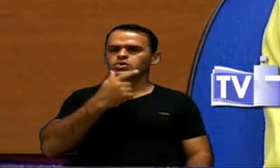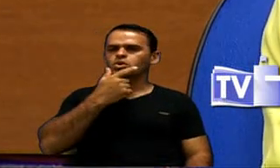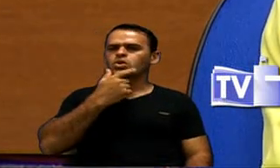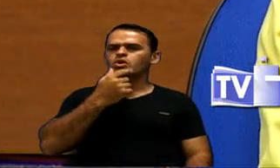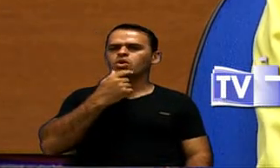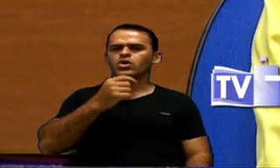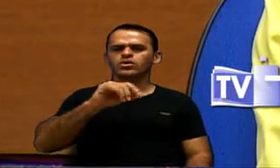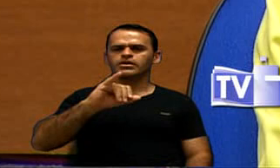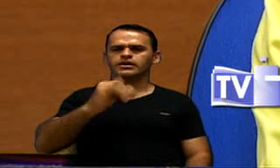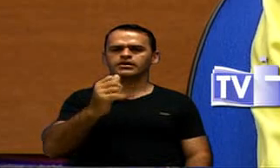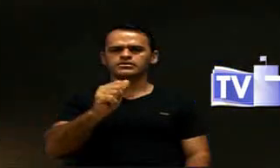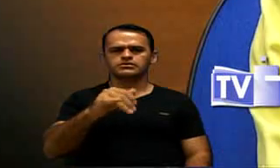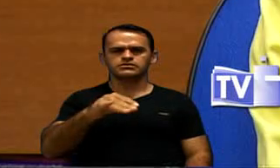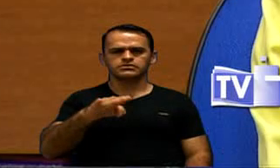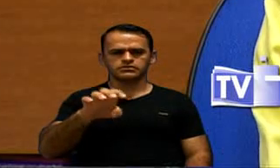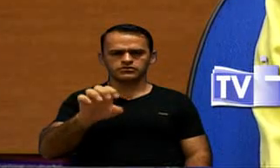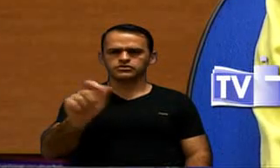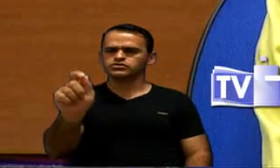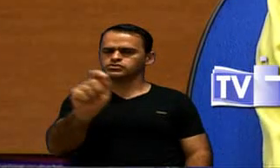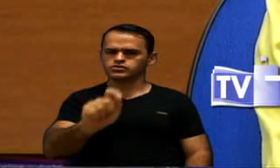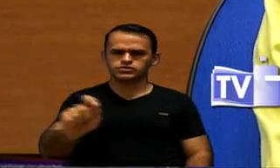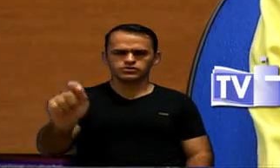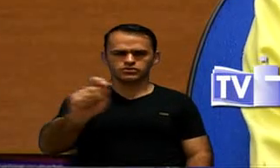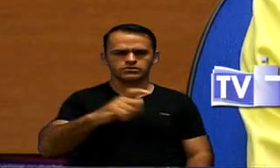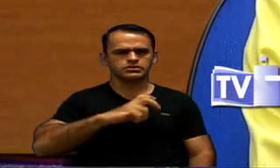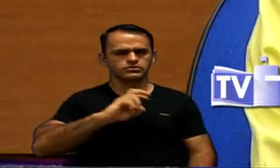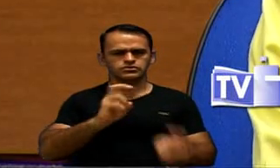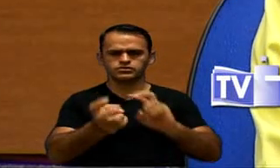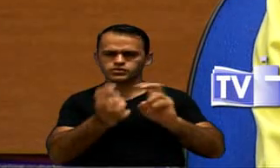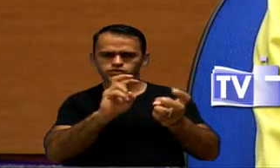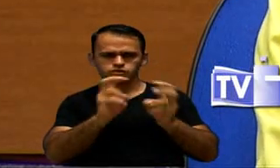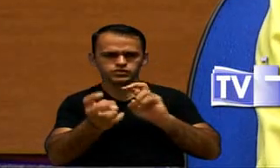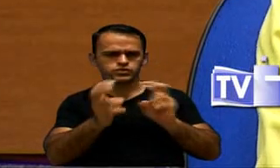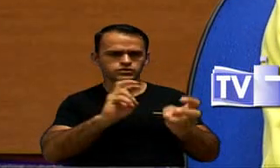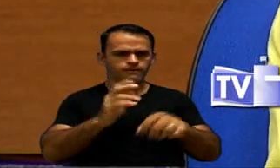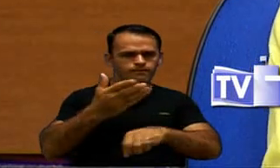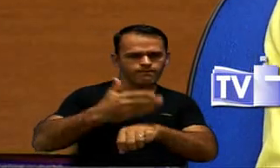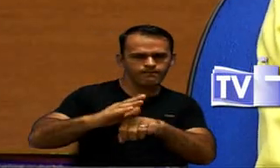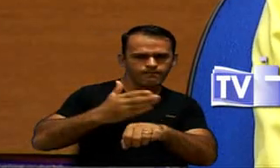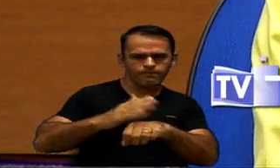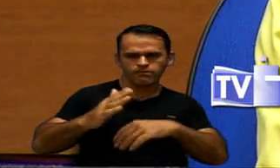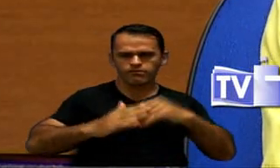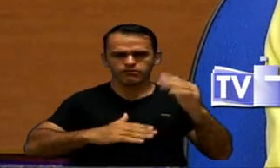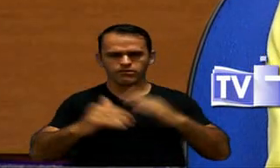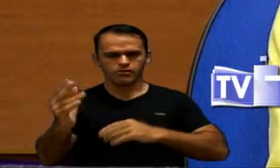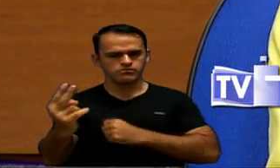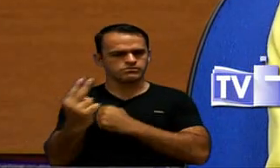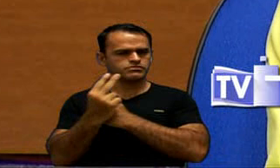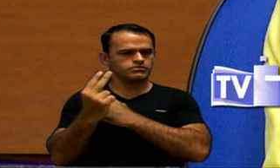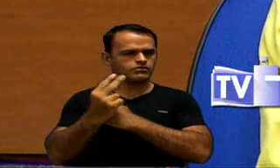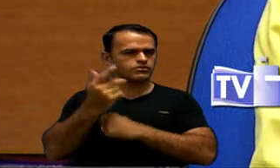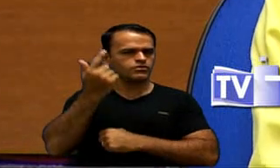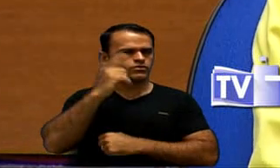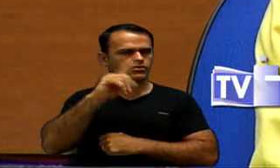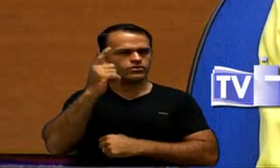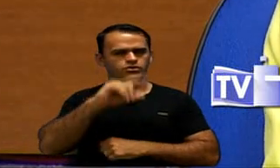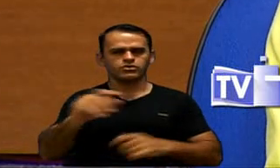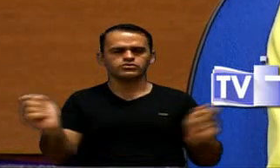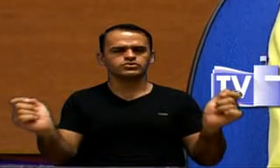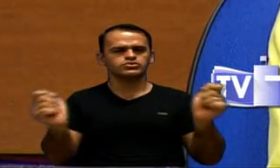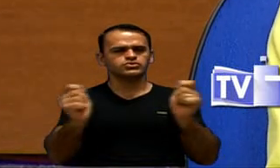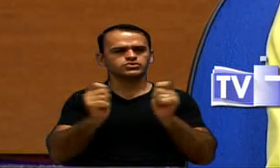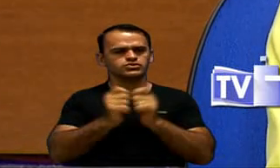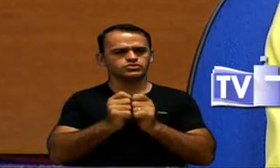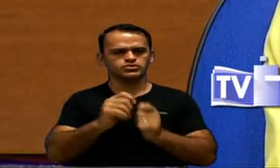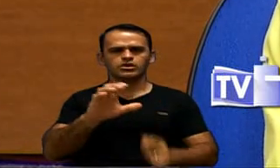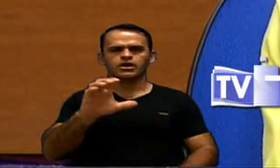Jaime, com a associação, né? A Capoeira de Angola Bem Brasil. Organizaram-nos, junto com